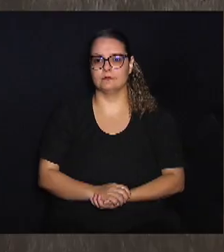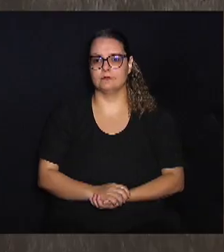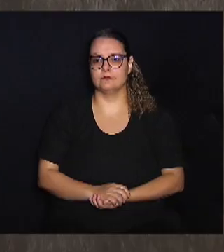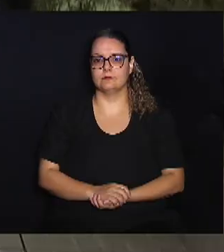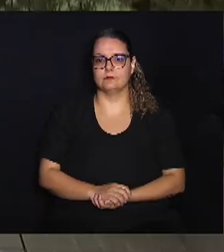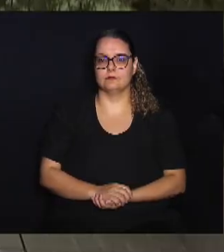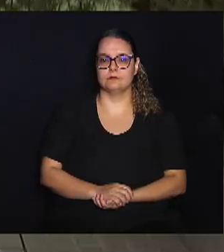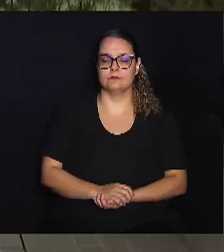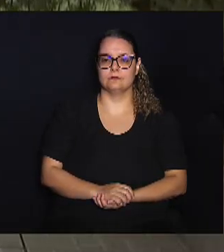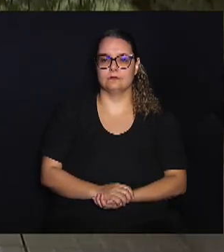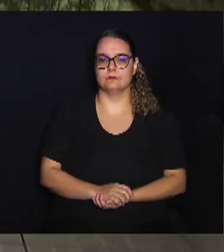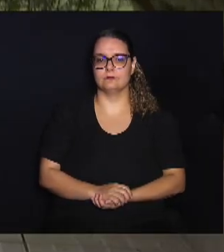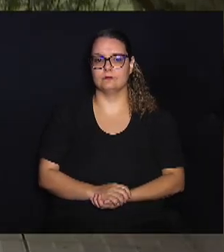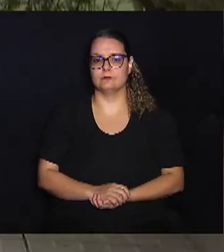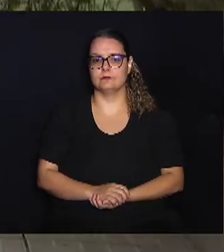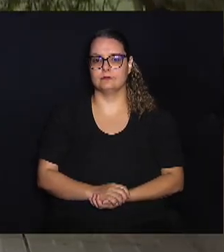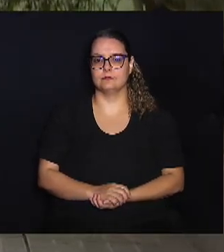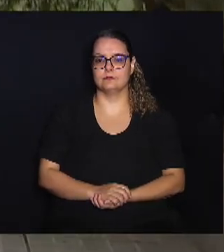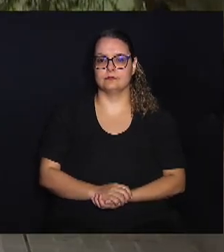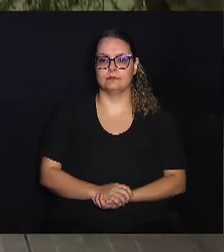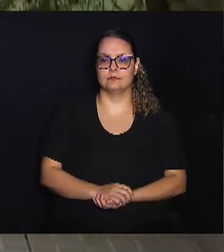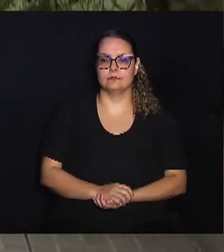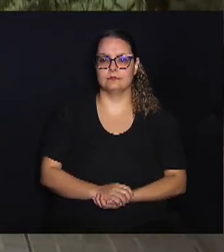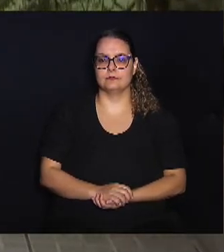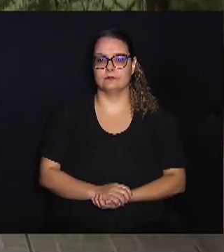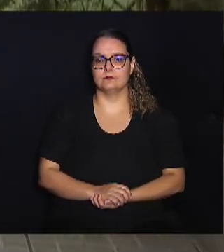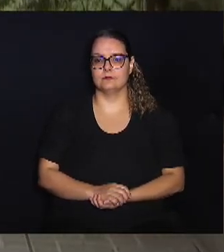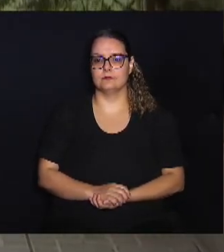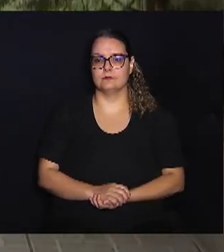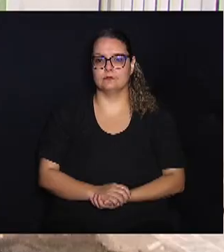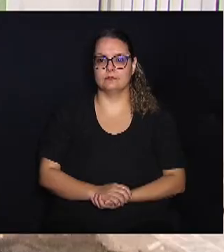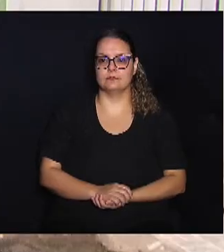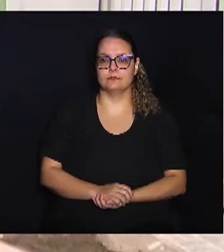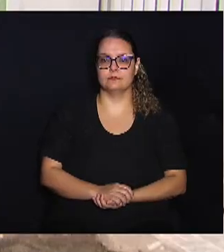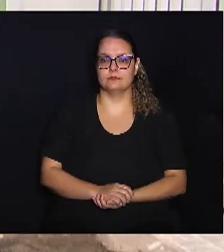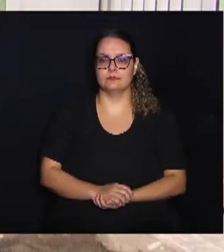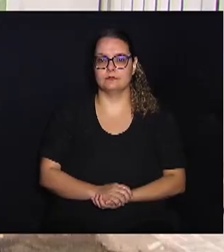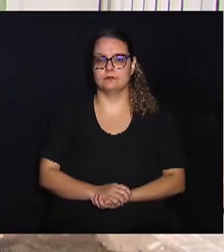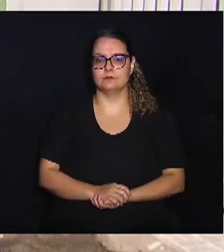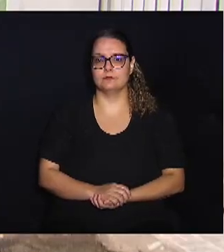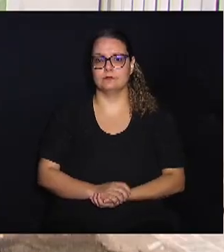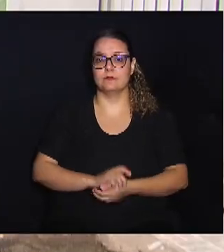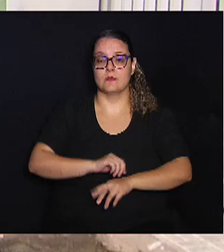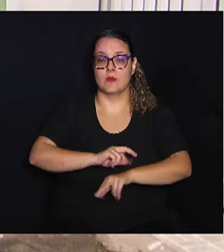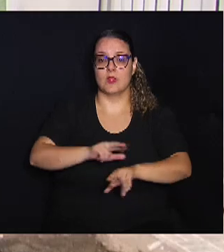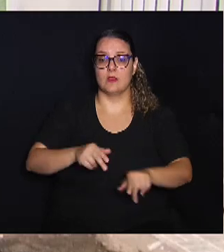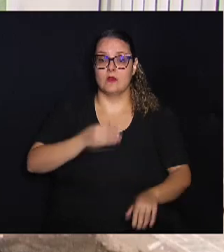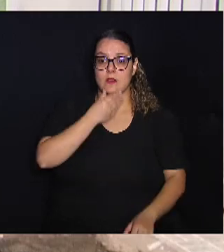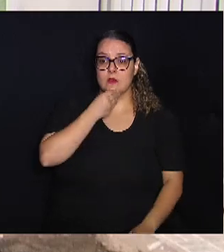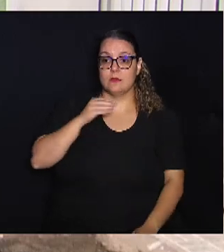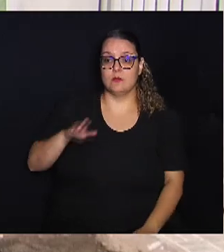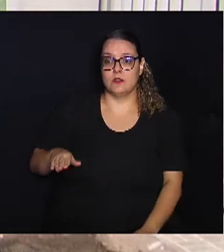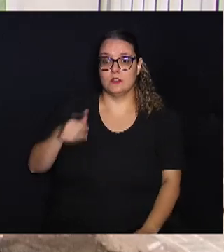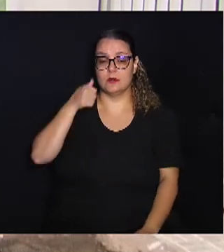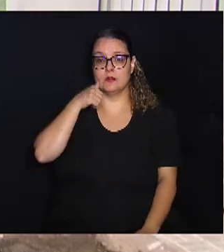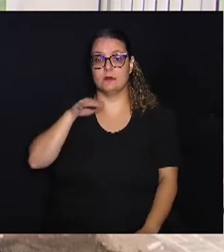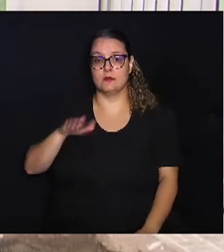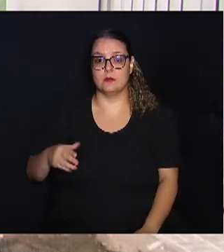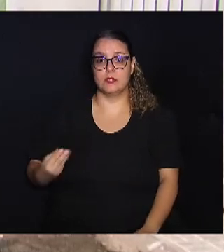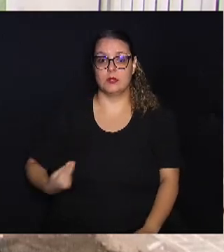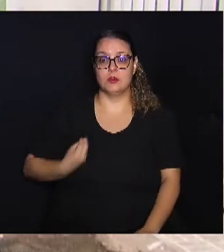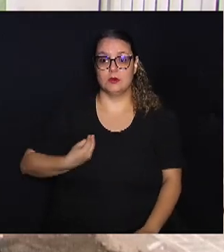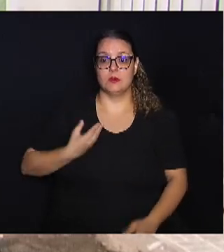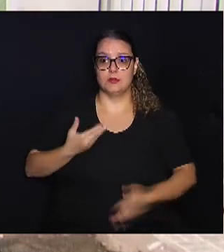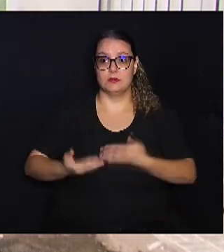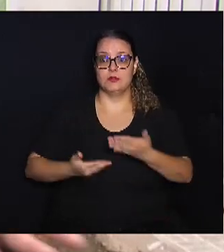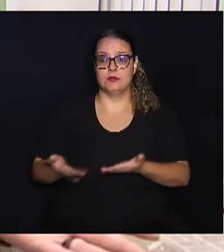Muitos meninos e meninas que vivem em serviços